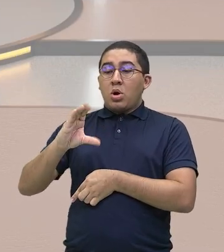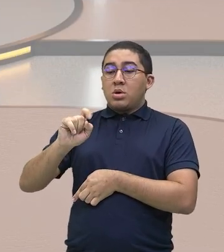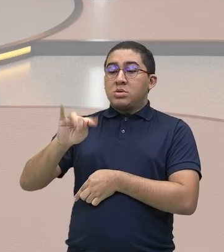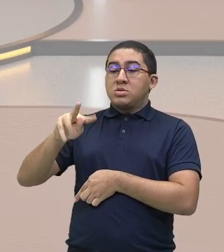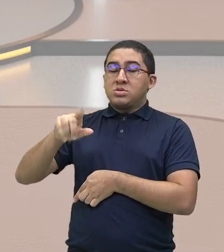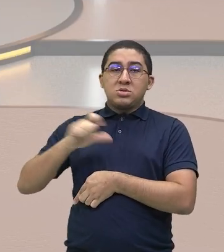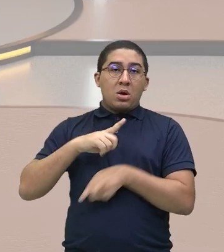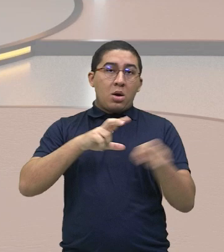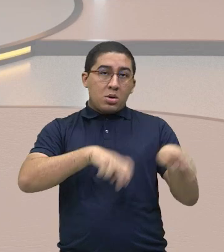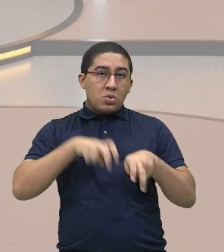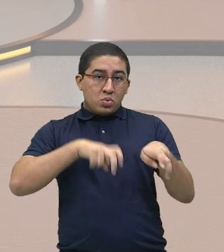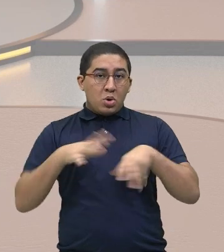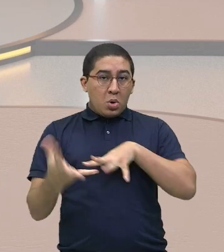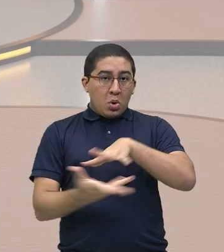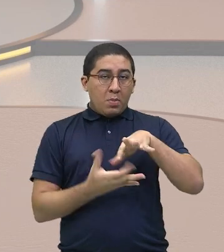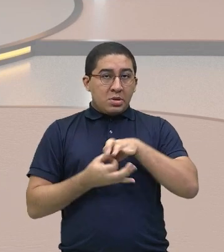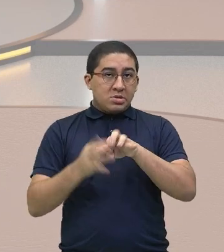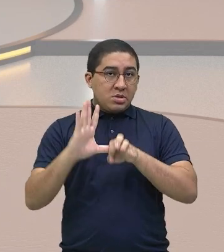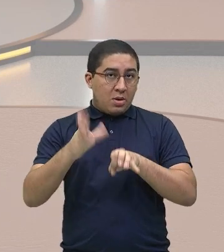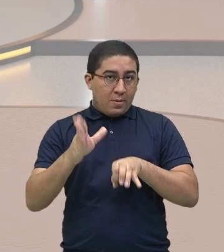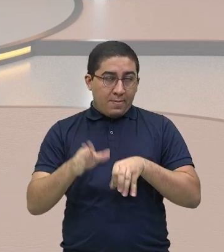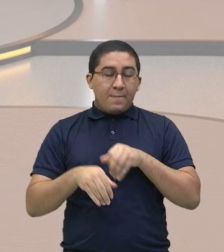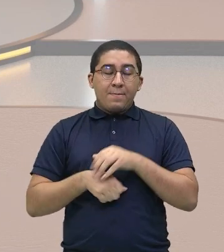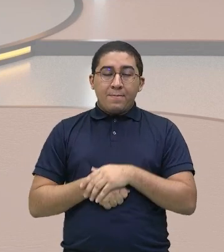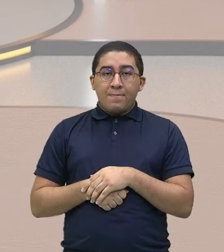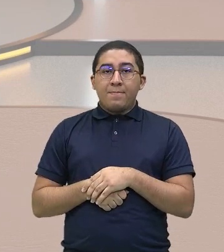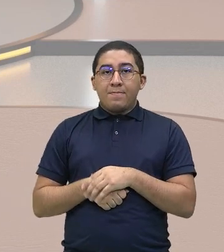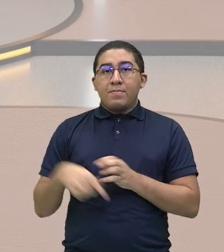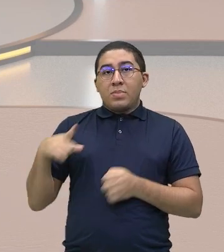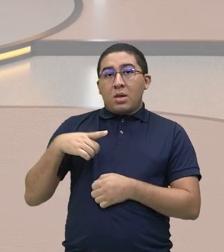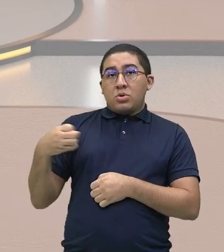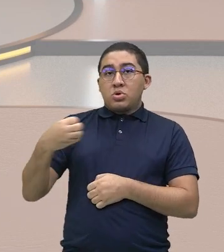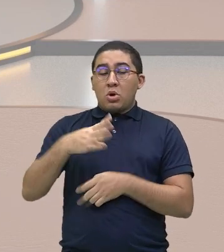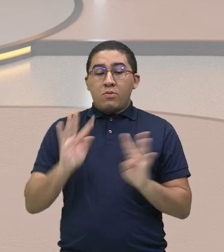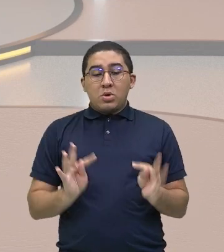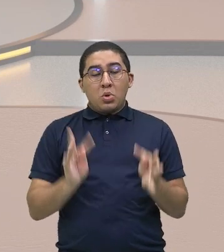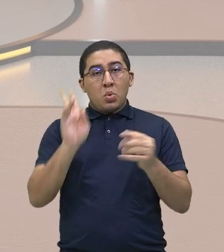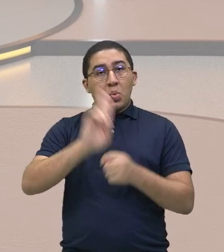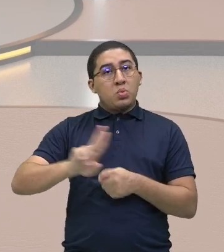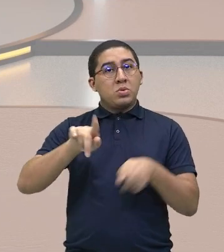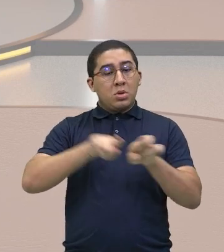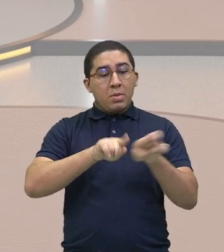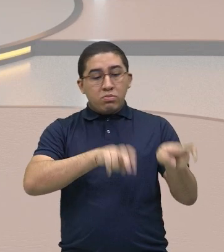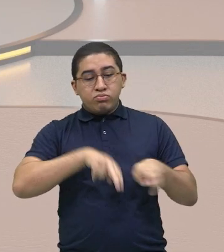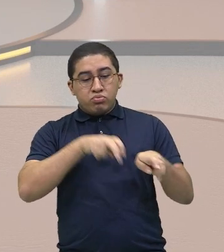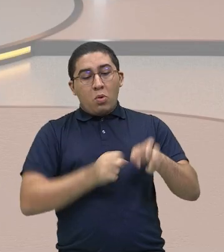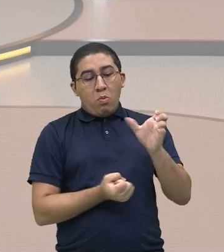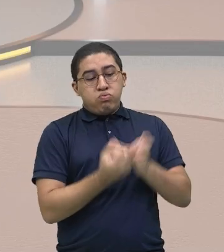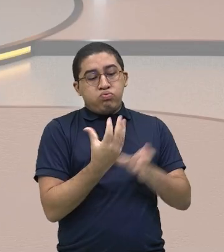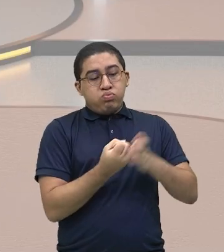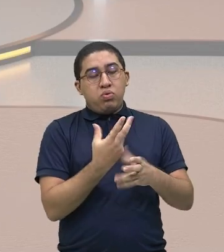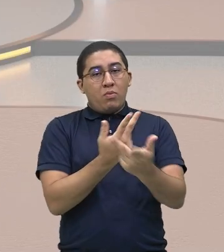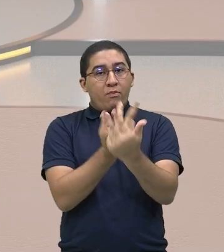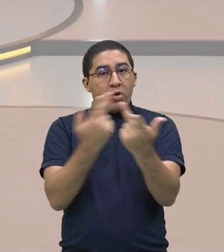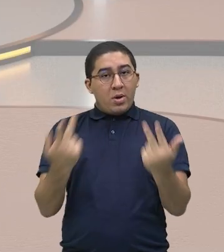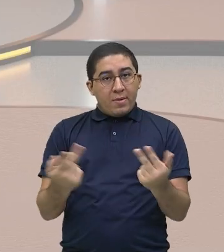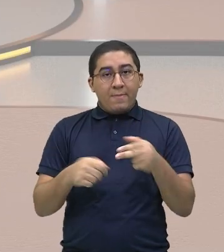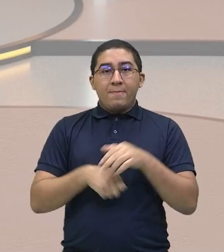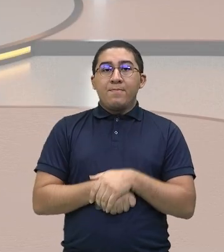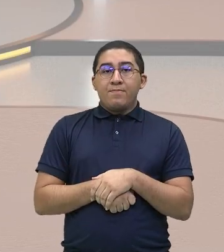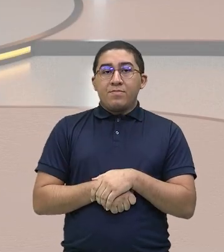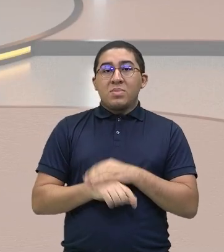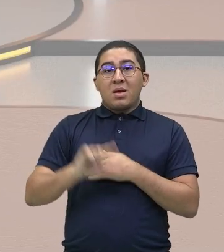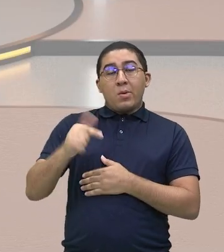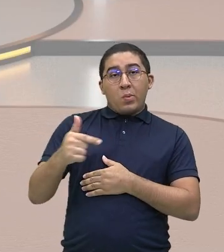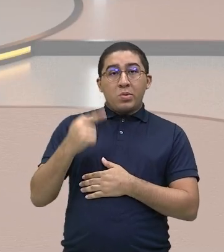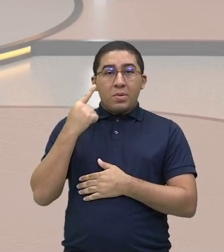agricultura globalizada, isto é, moderna, mecanizada e produtiva. Região